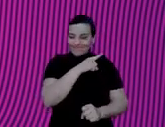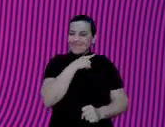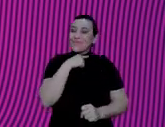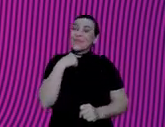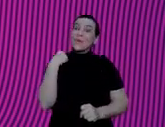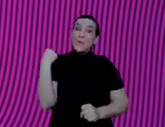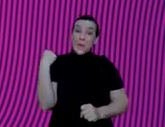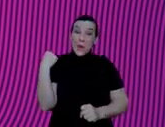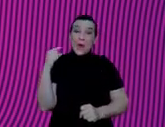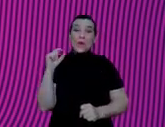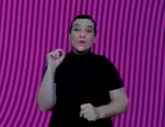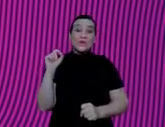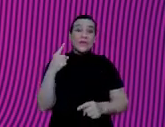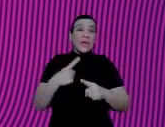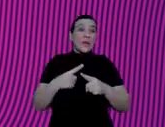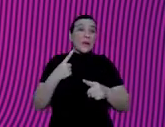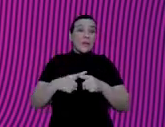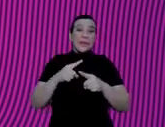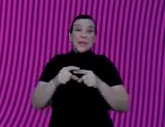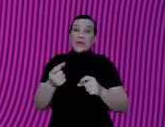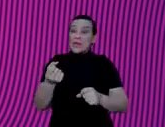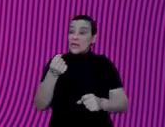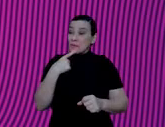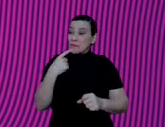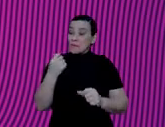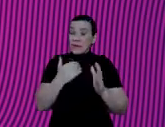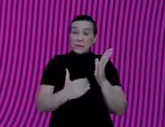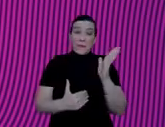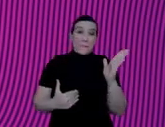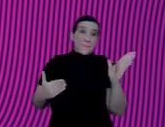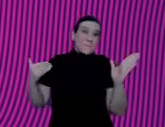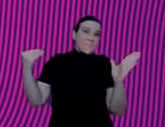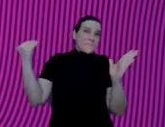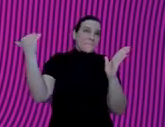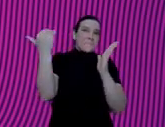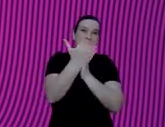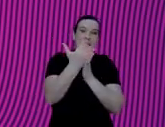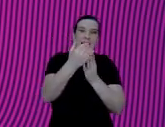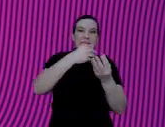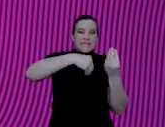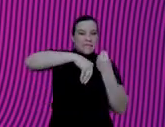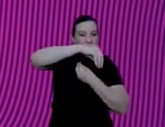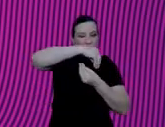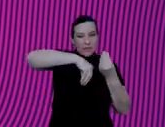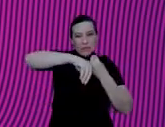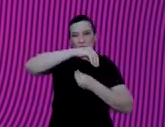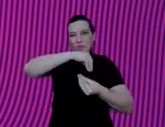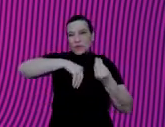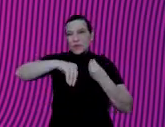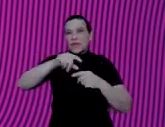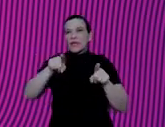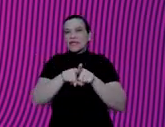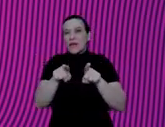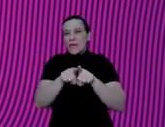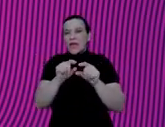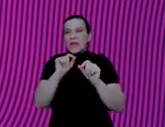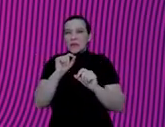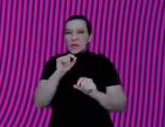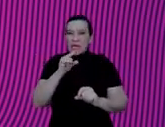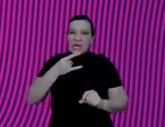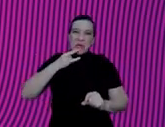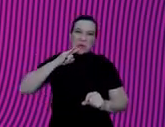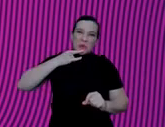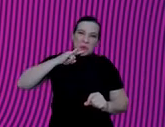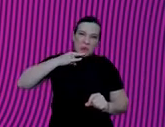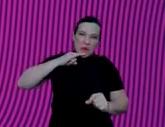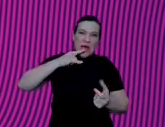muitas vezes não é o opioide a única substância, a mistura com álcool, com benzodiazepínicos, com barbitúricos, né, mas em grande parte